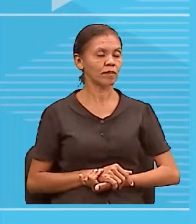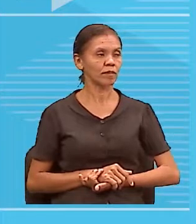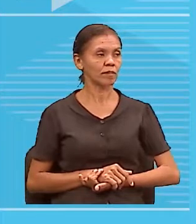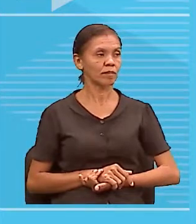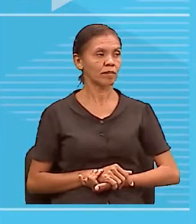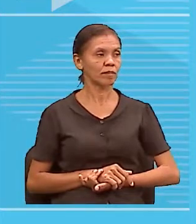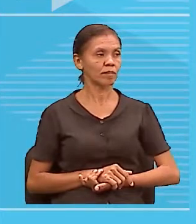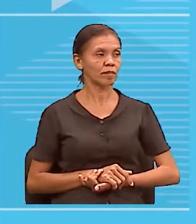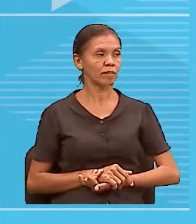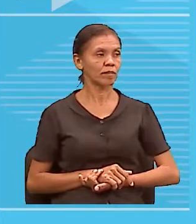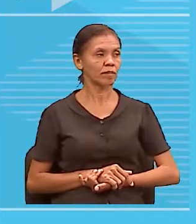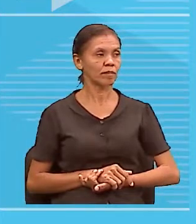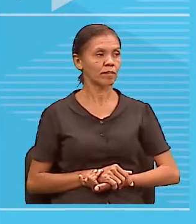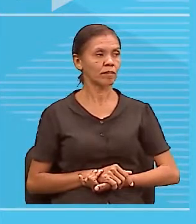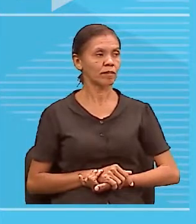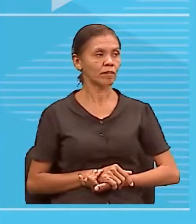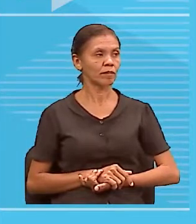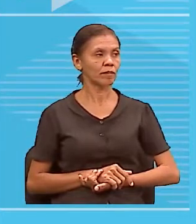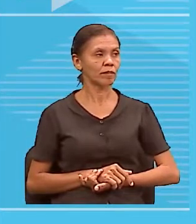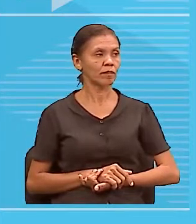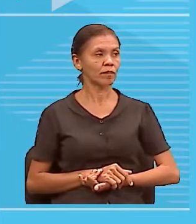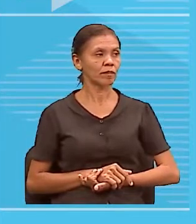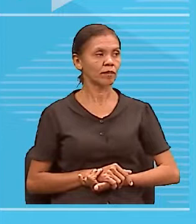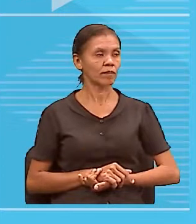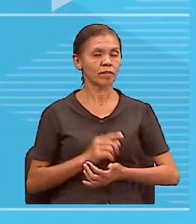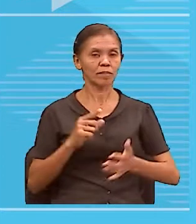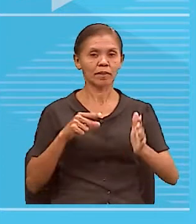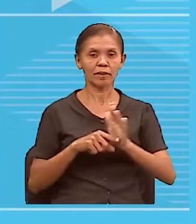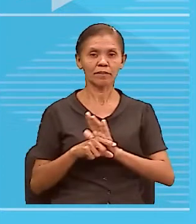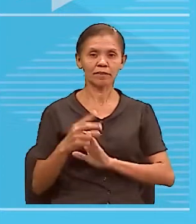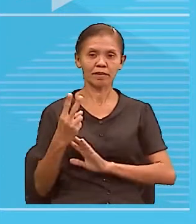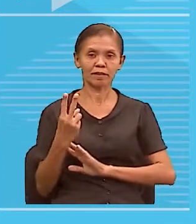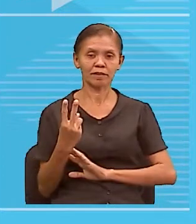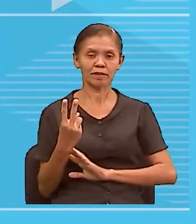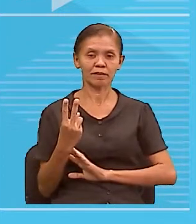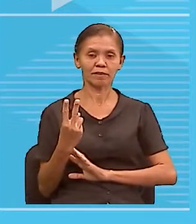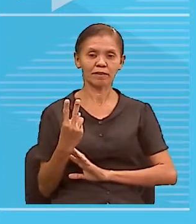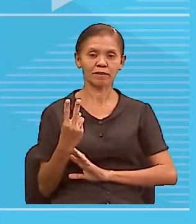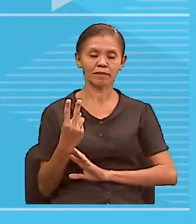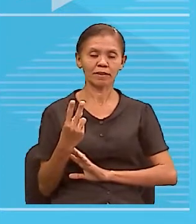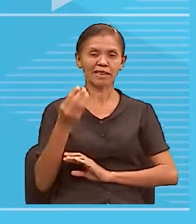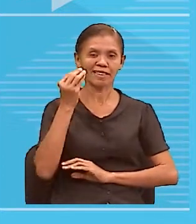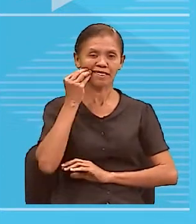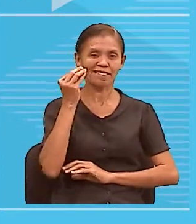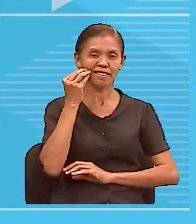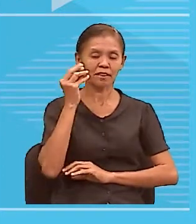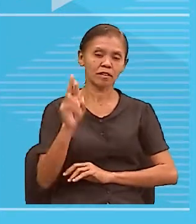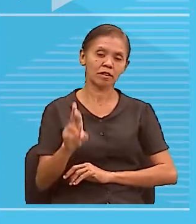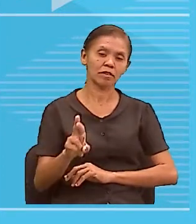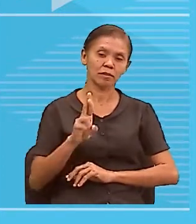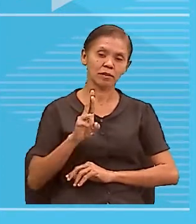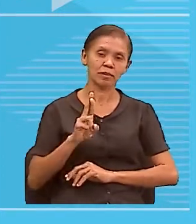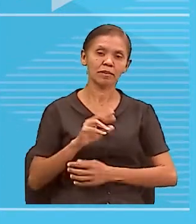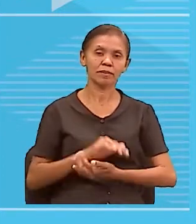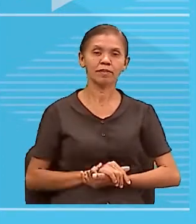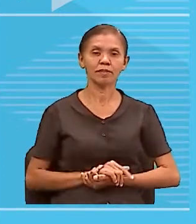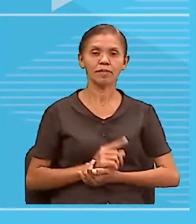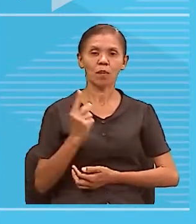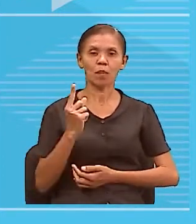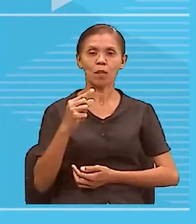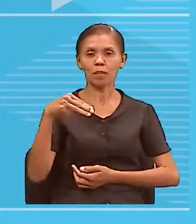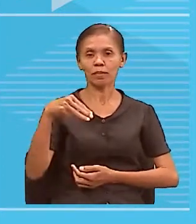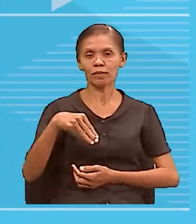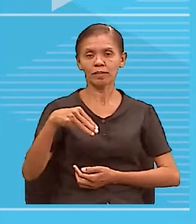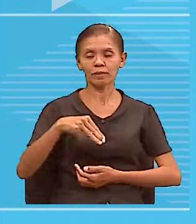e tem mais e vamos tentar a segunda questão Fernando marca também um